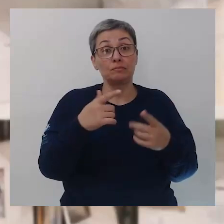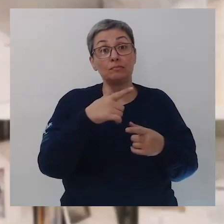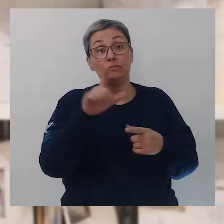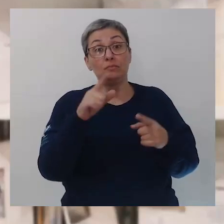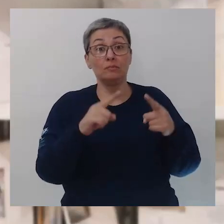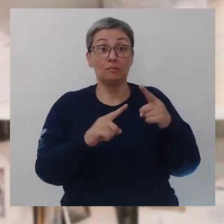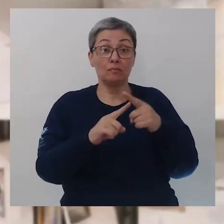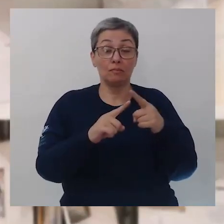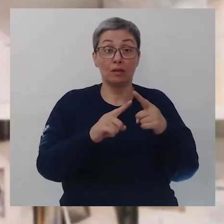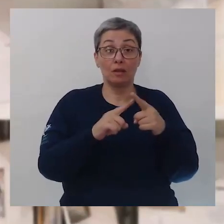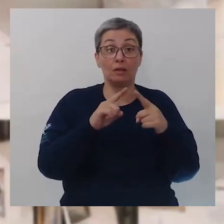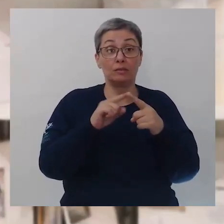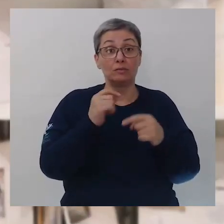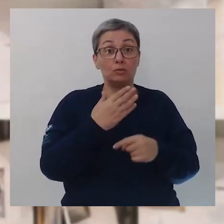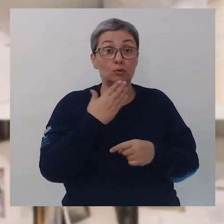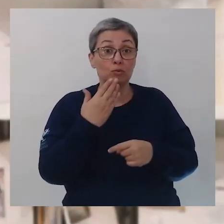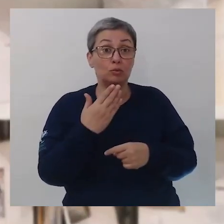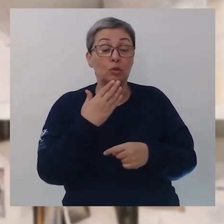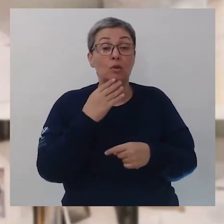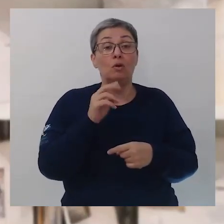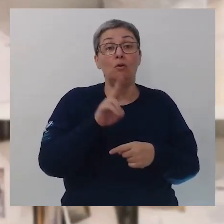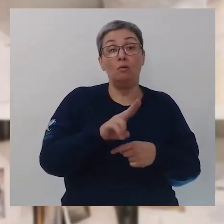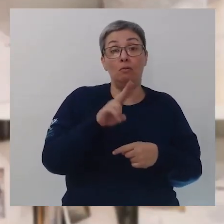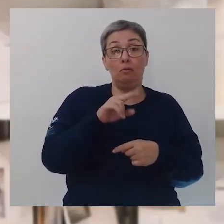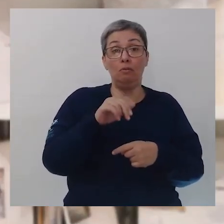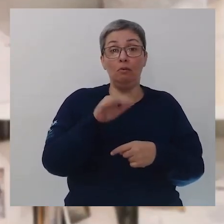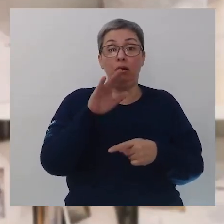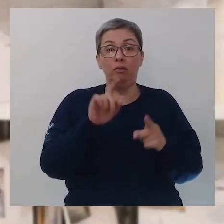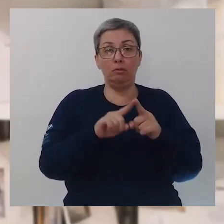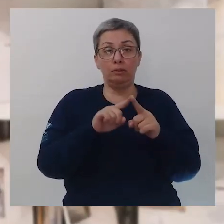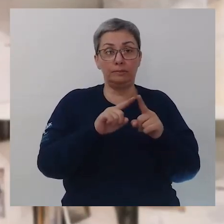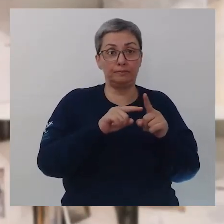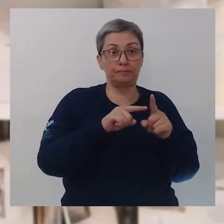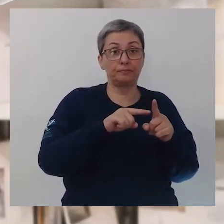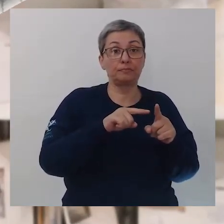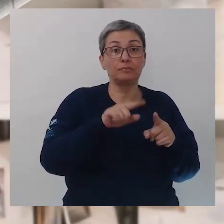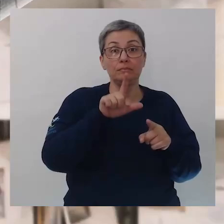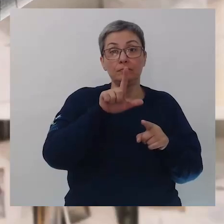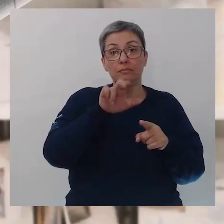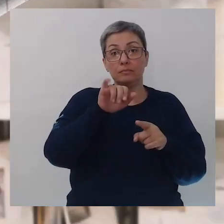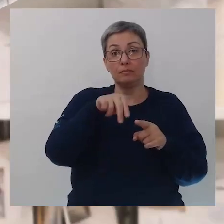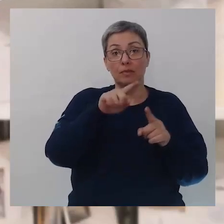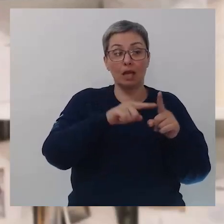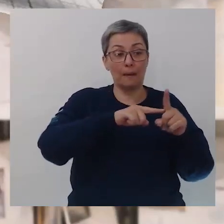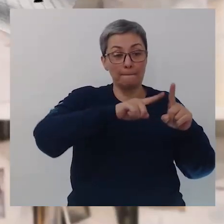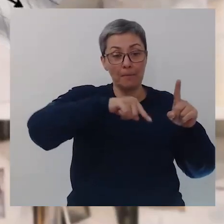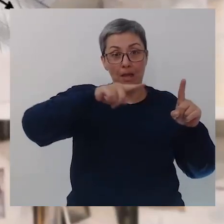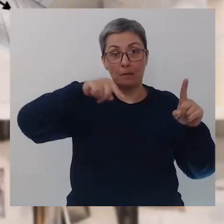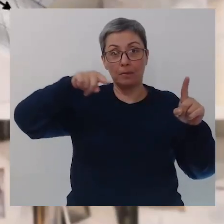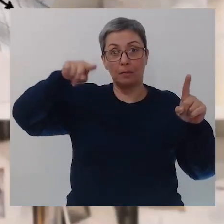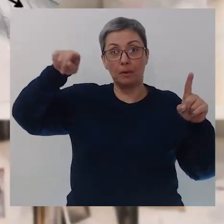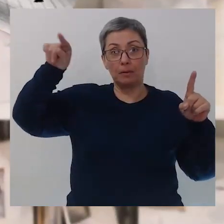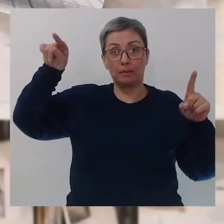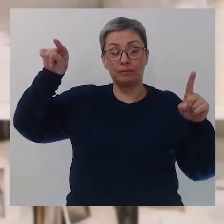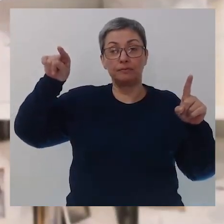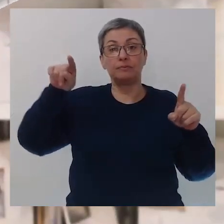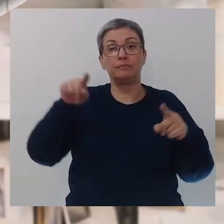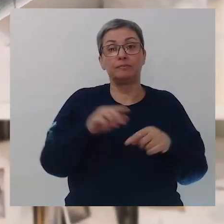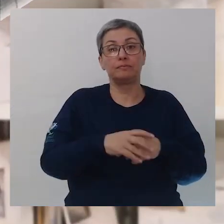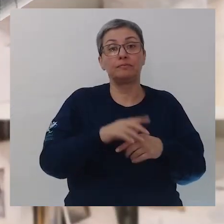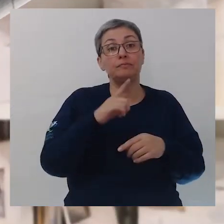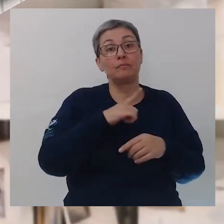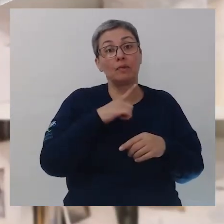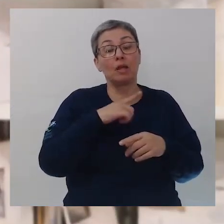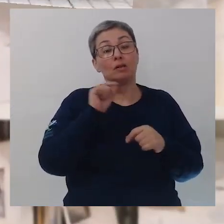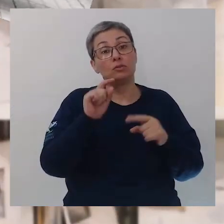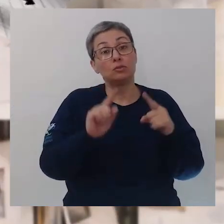de gráfico muito utilizado é o gráfico de linhas. O gráfico de linhas, ele